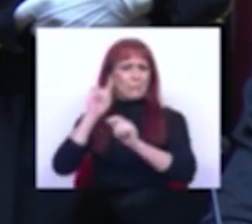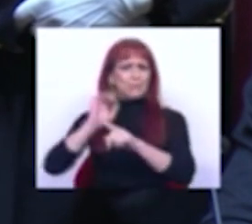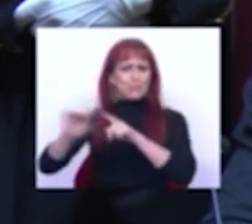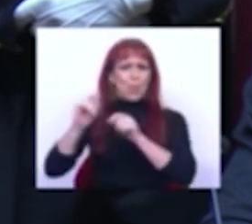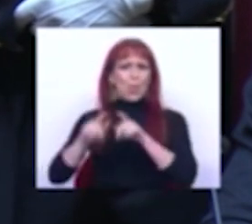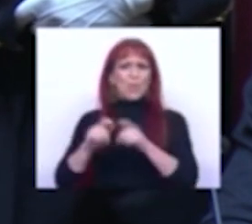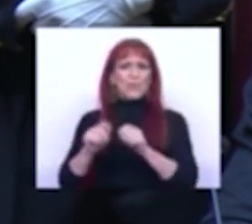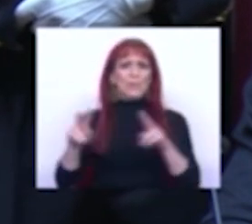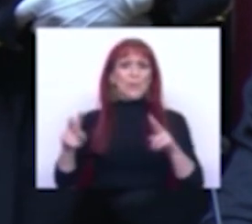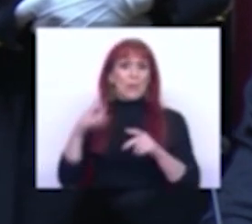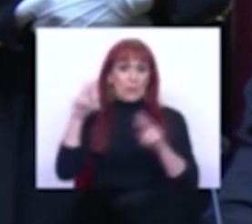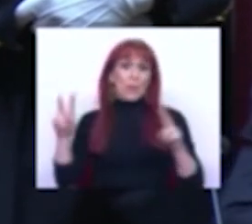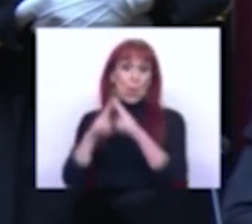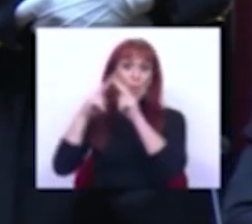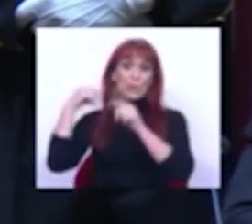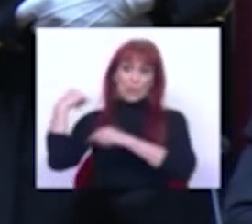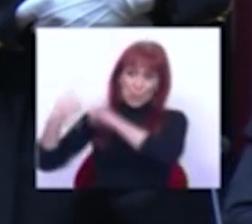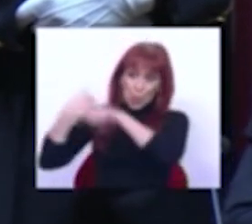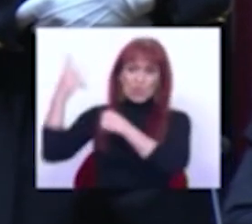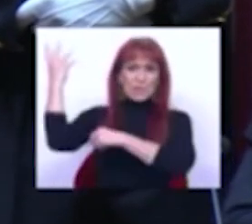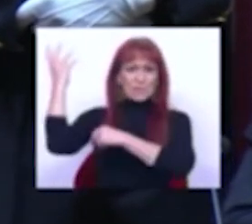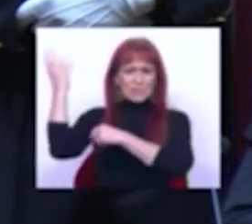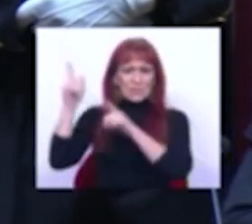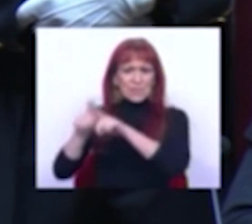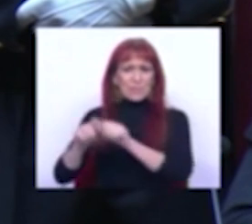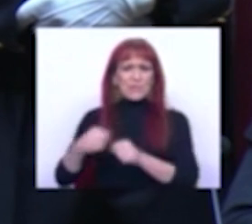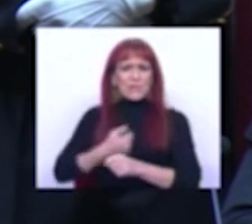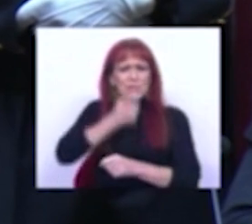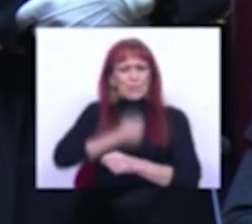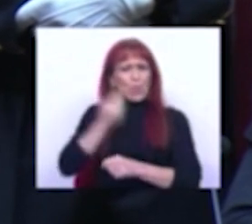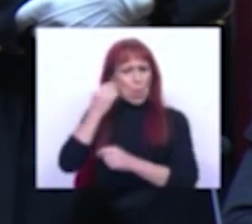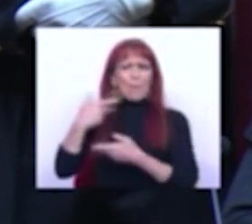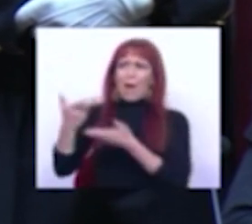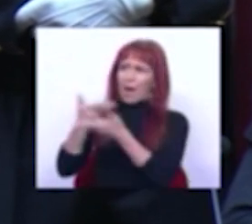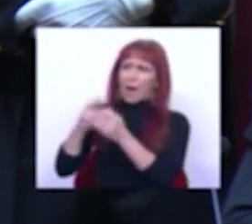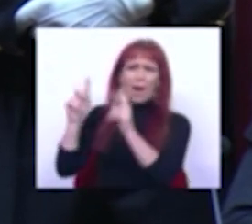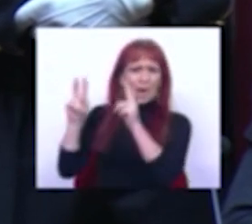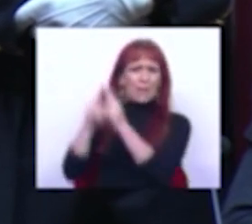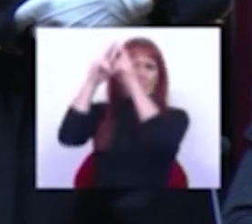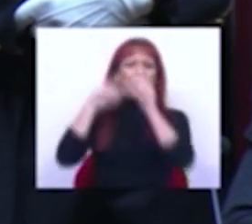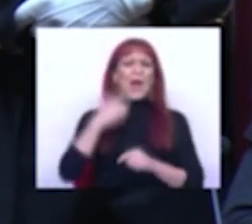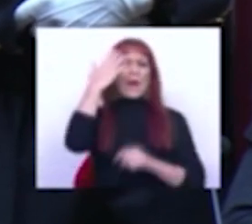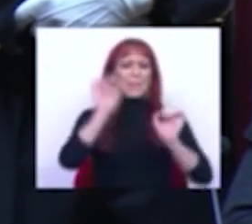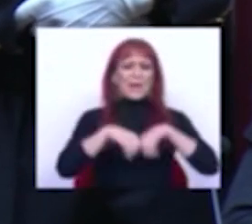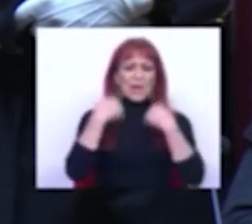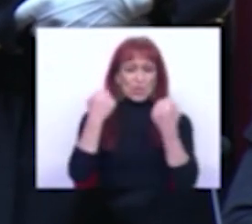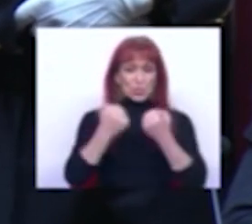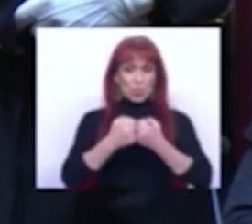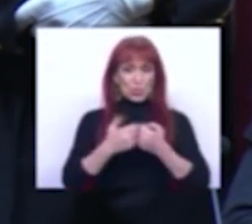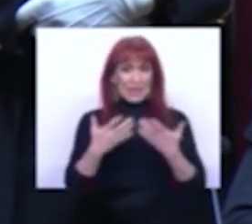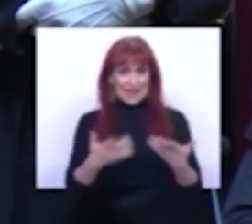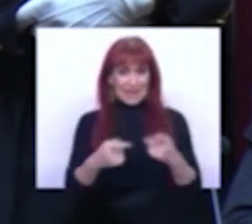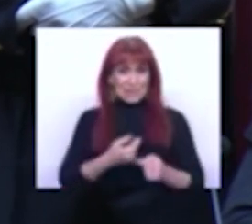para encontros de costumes, tradições, saberes e maneiras de ser. A capacidade social